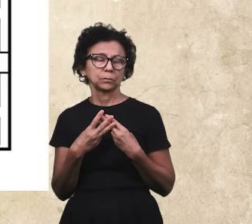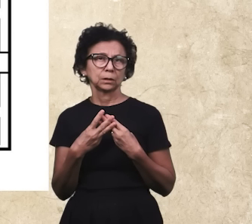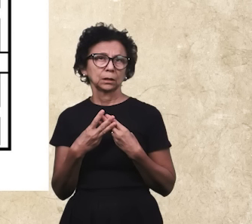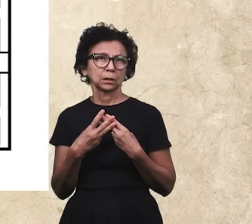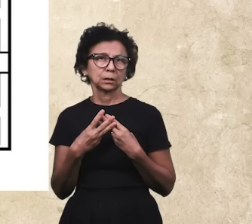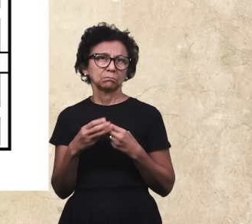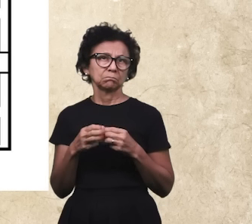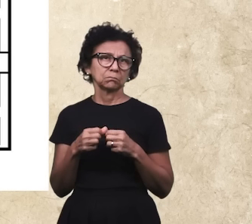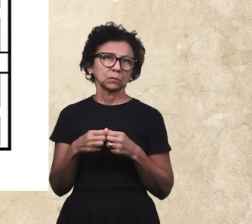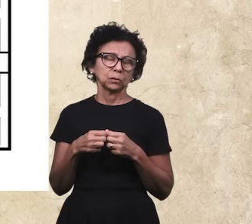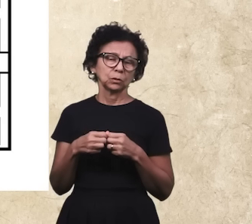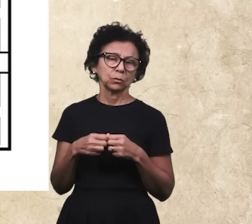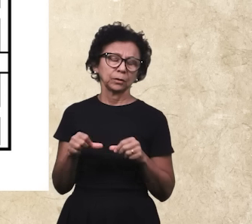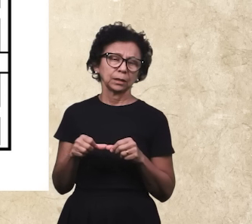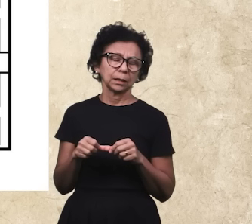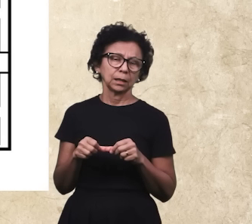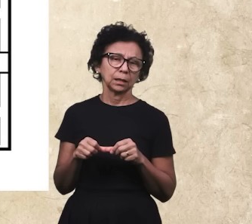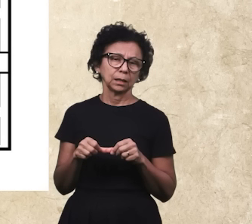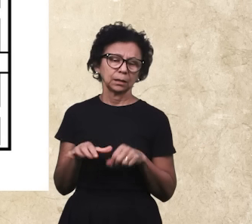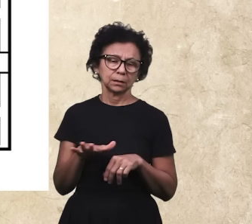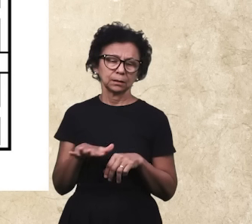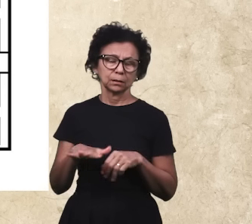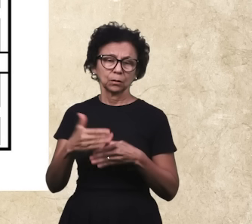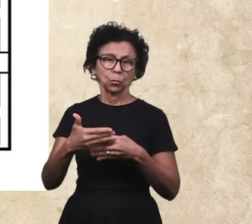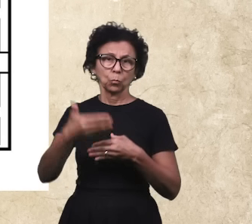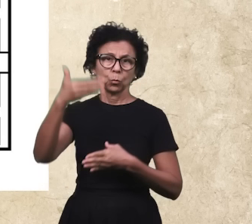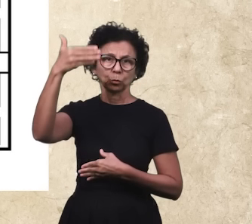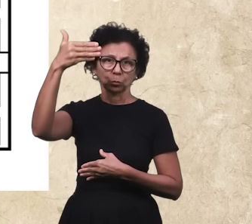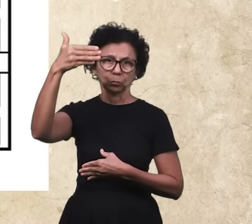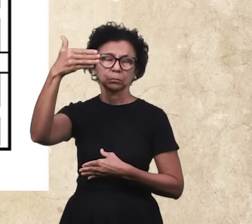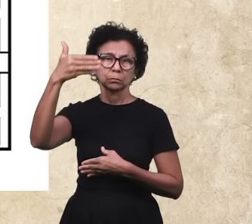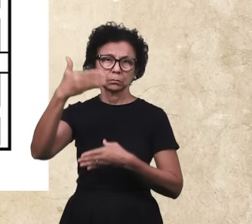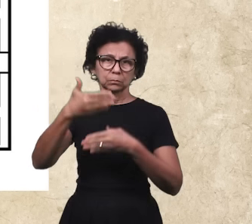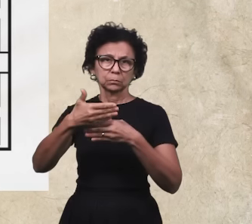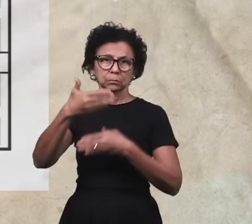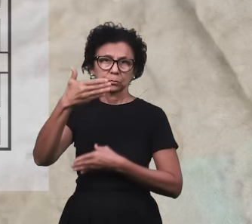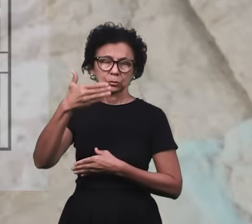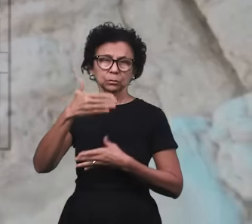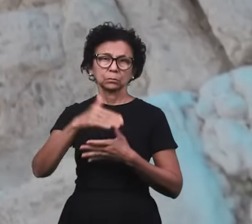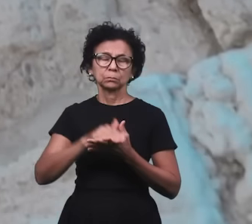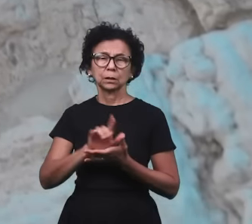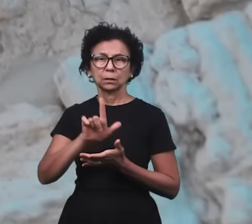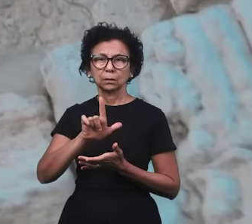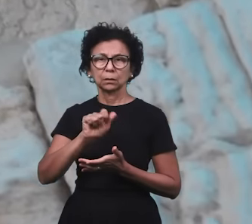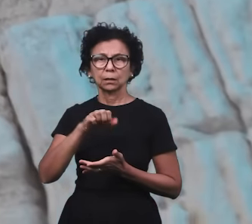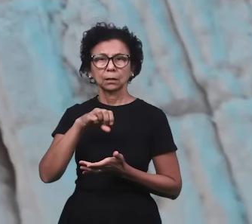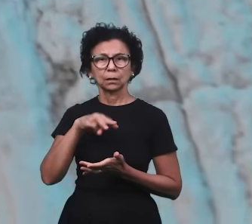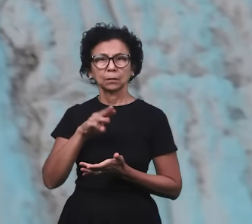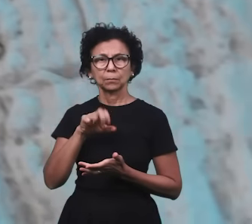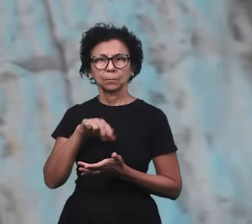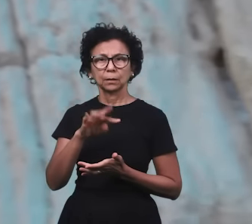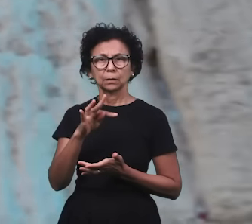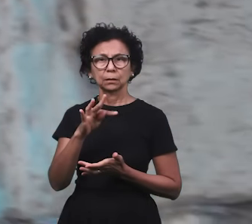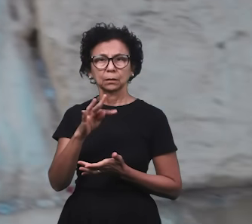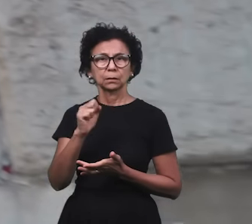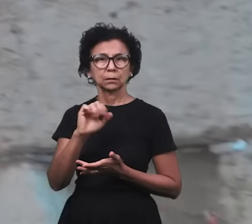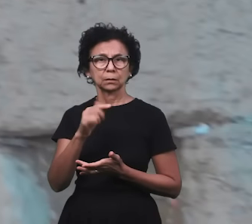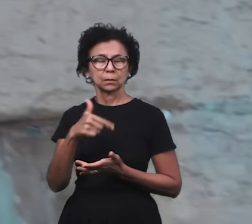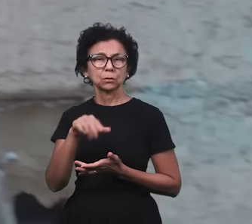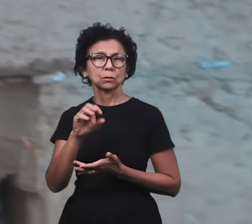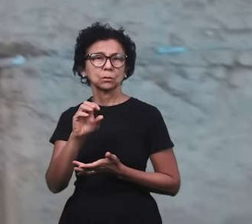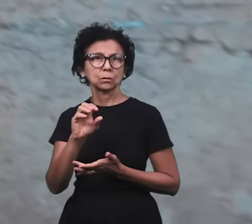fiquei ali no Muro das Lamentações. Aí tem uma parte ali dividida no meio, uma parte das mulheres,